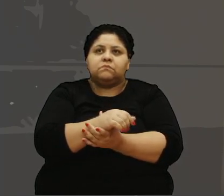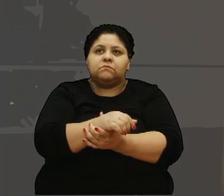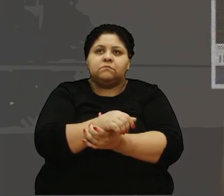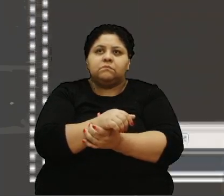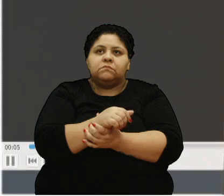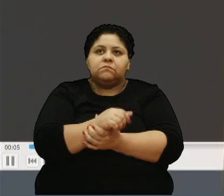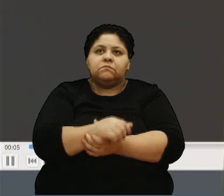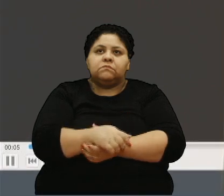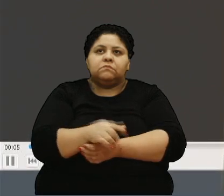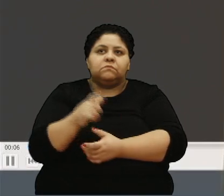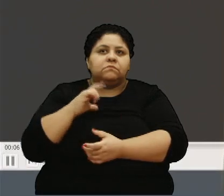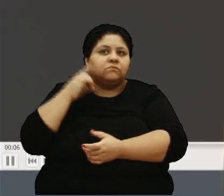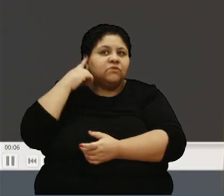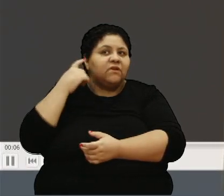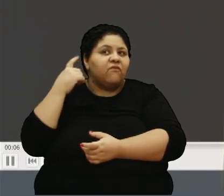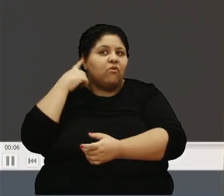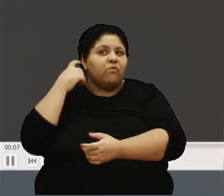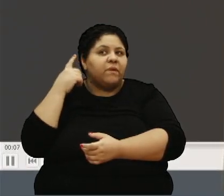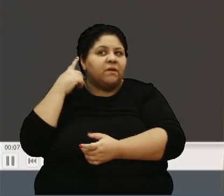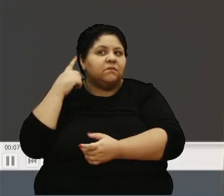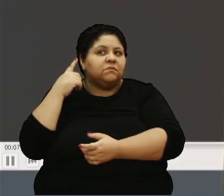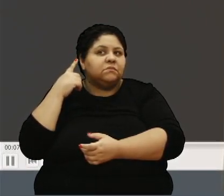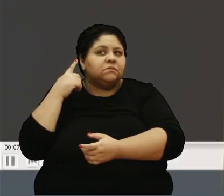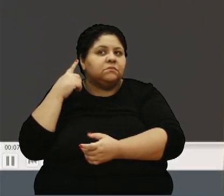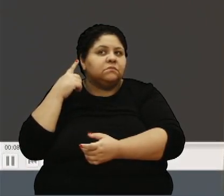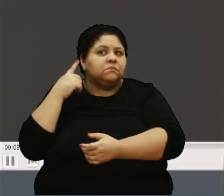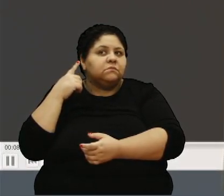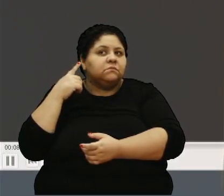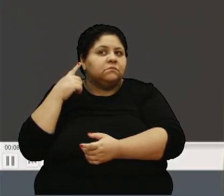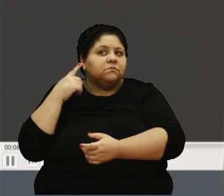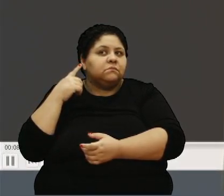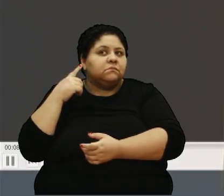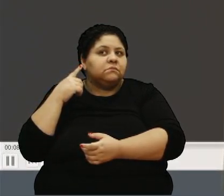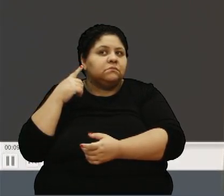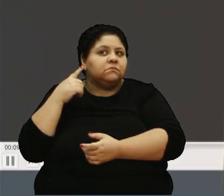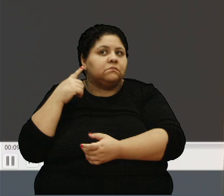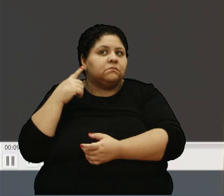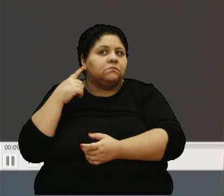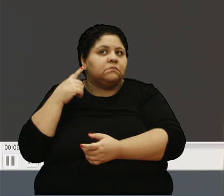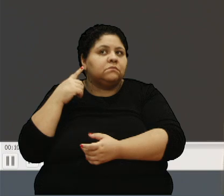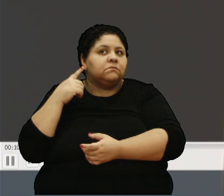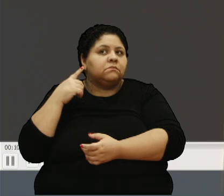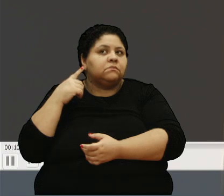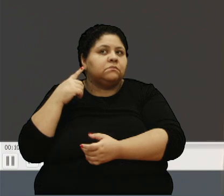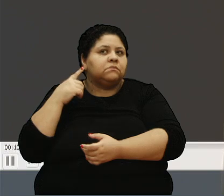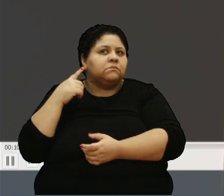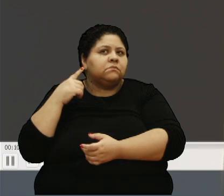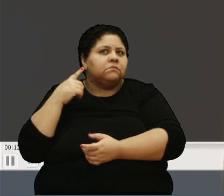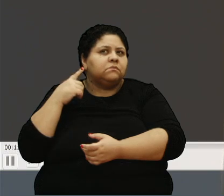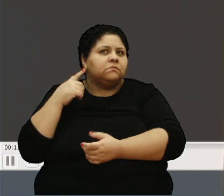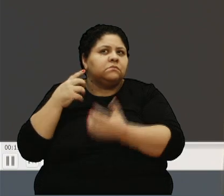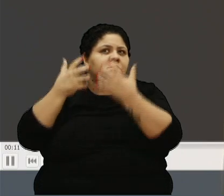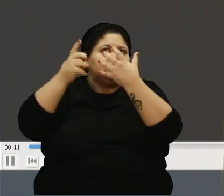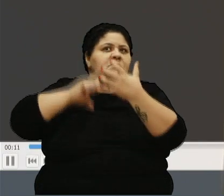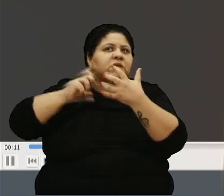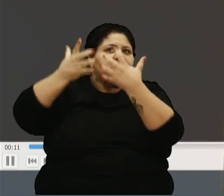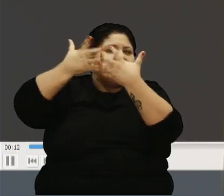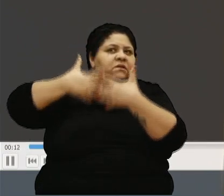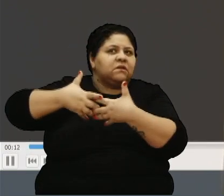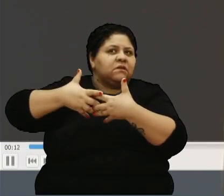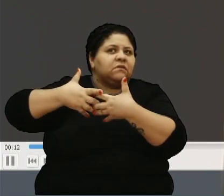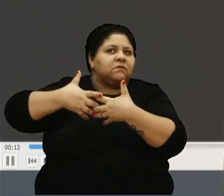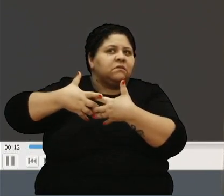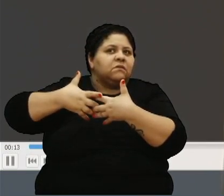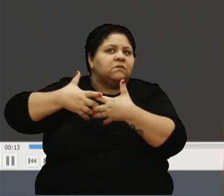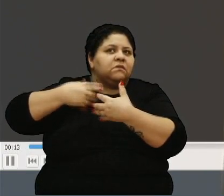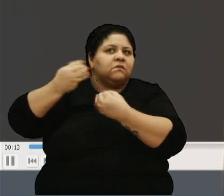Tá sem volume. Acho que estão me boicotando aqui igual o Juliano Valim. É a oposição. Tem que estar funcionando isso aqui. Funciona.